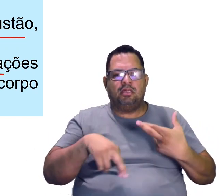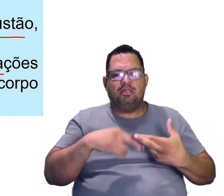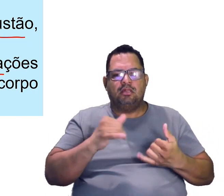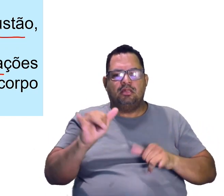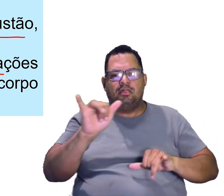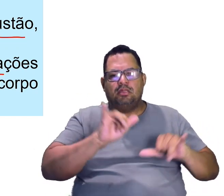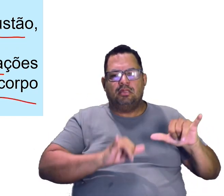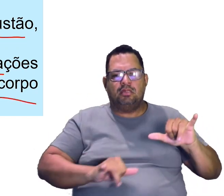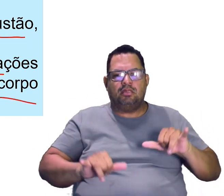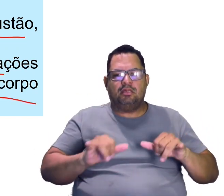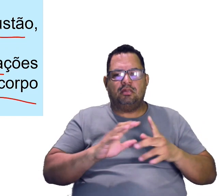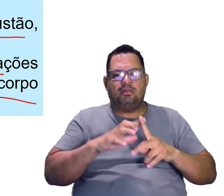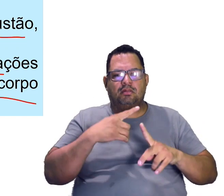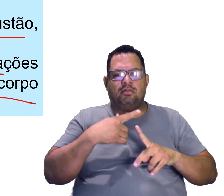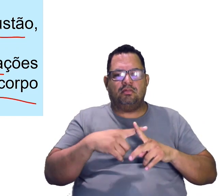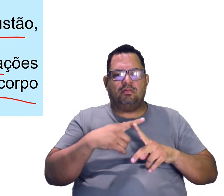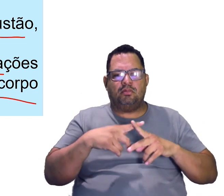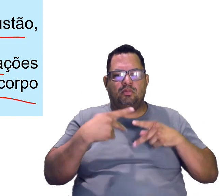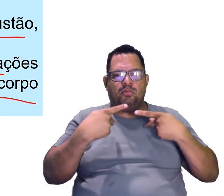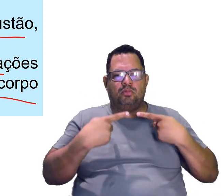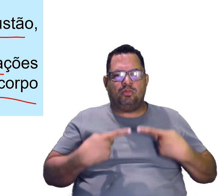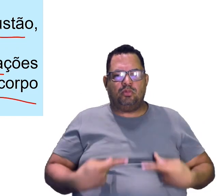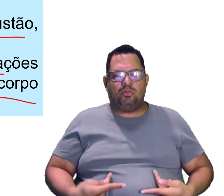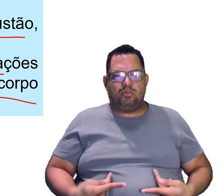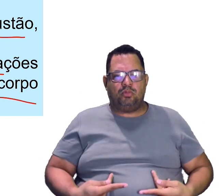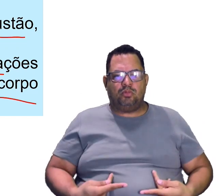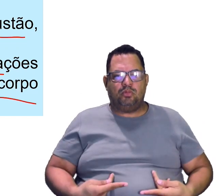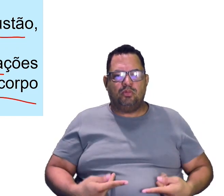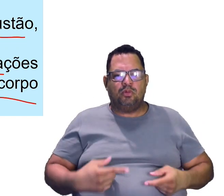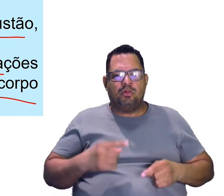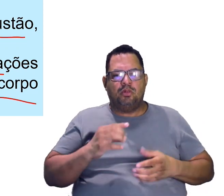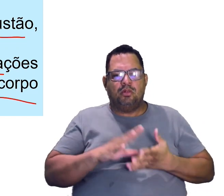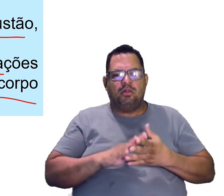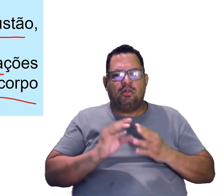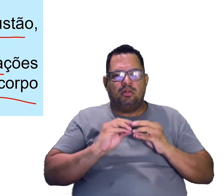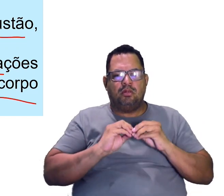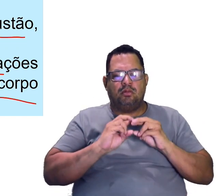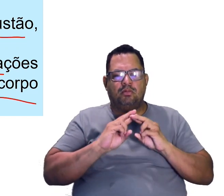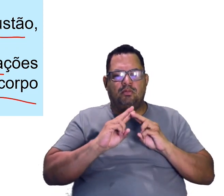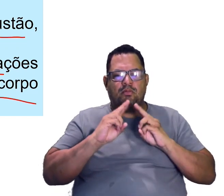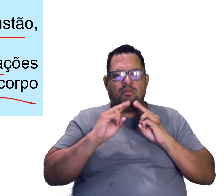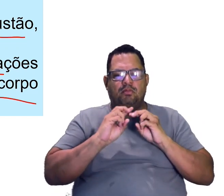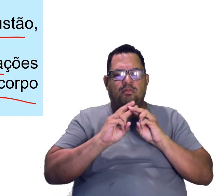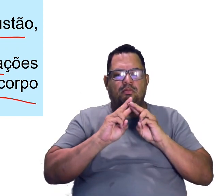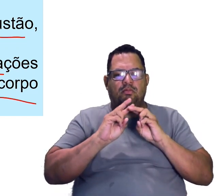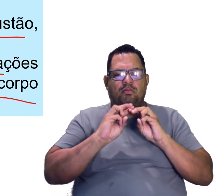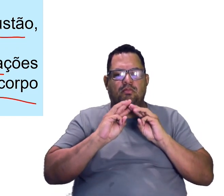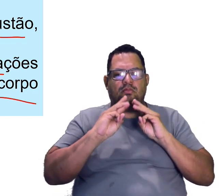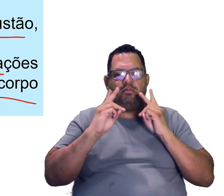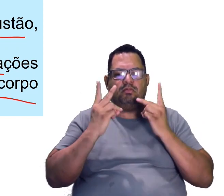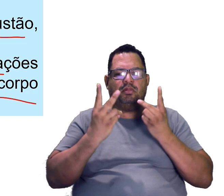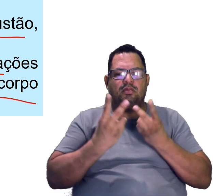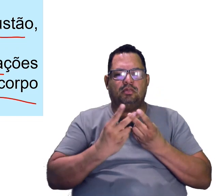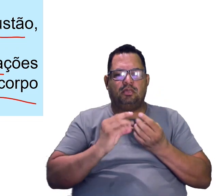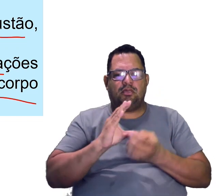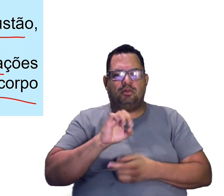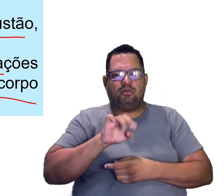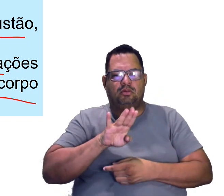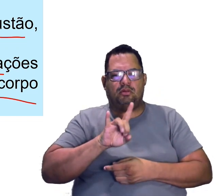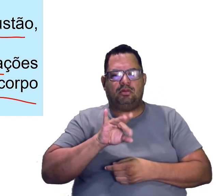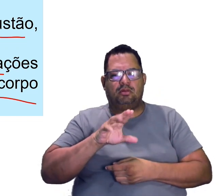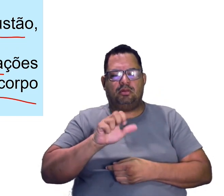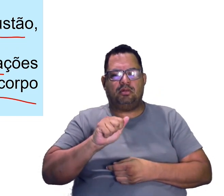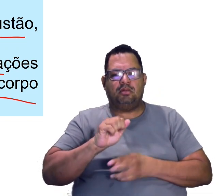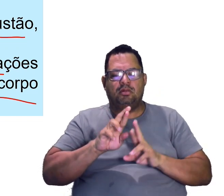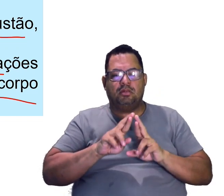queimada, pois o ser humano, o corpo humano, é matéria orgânica. Acontece o seguinte,